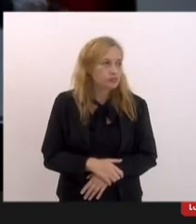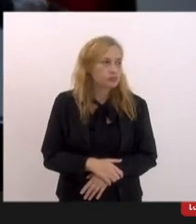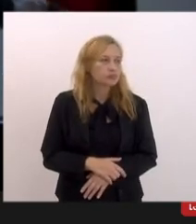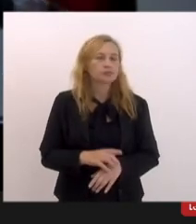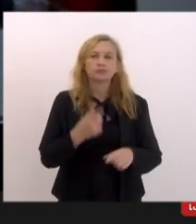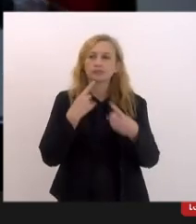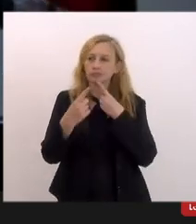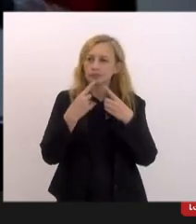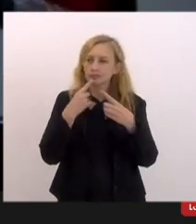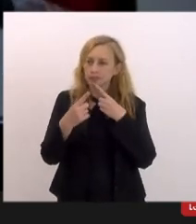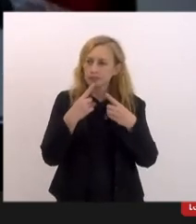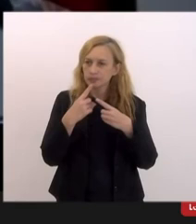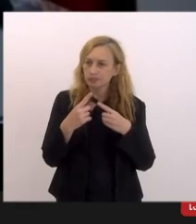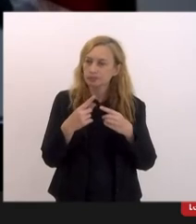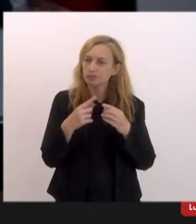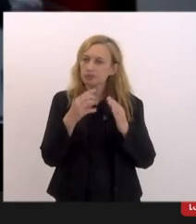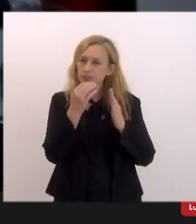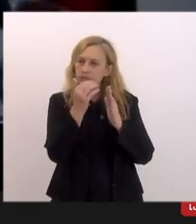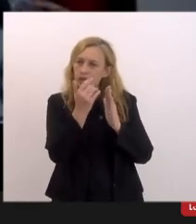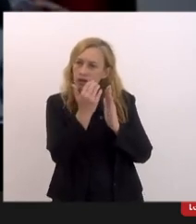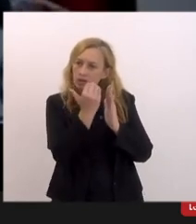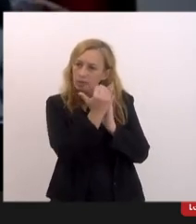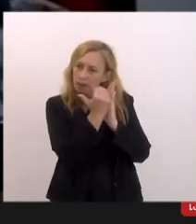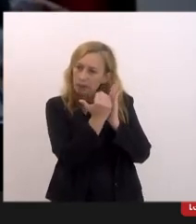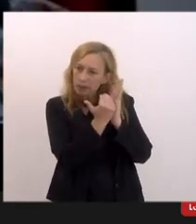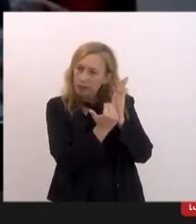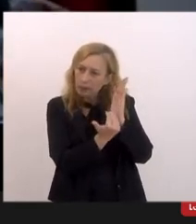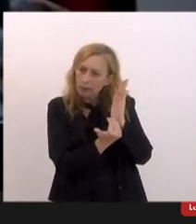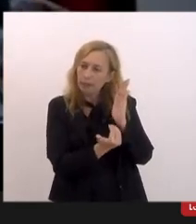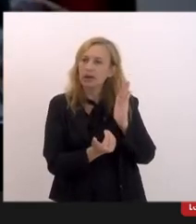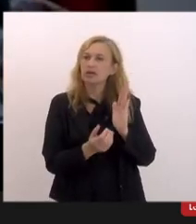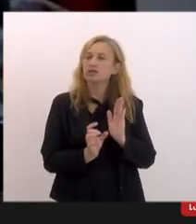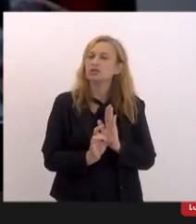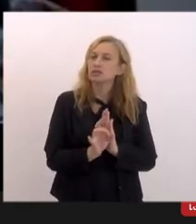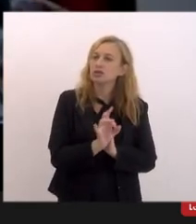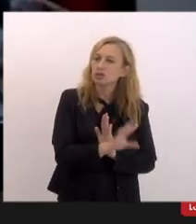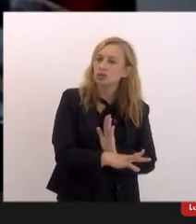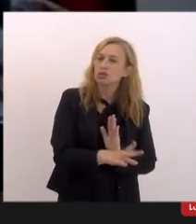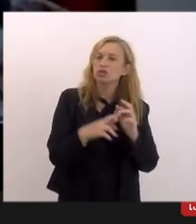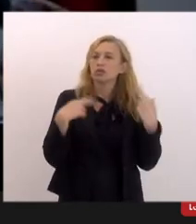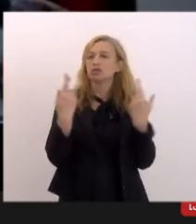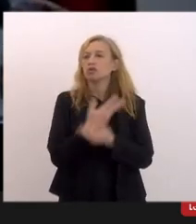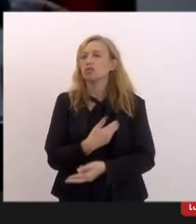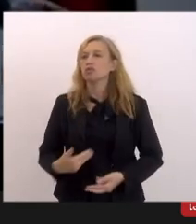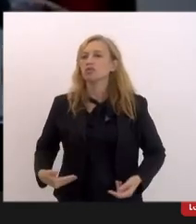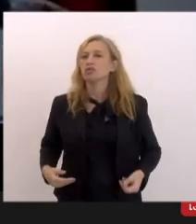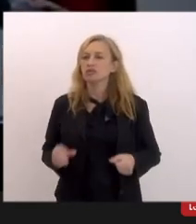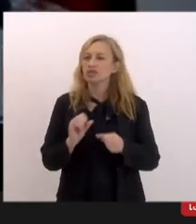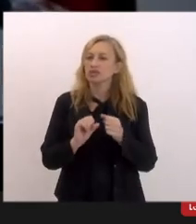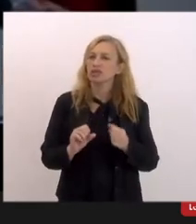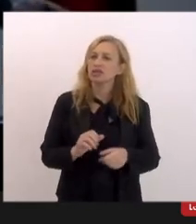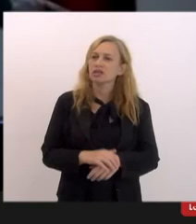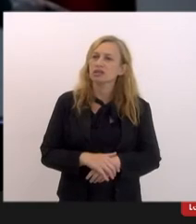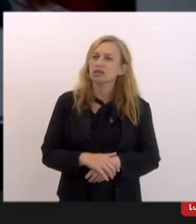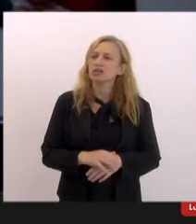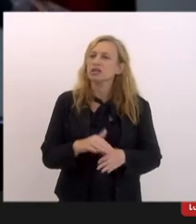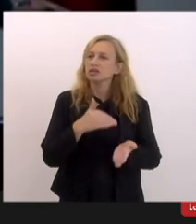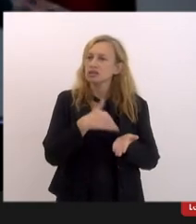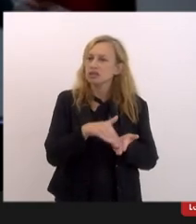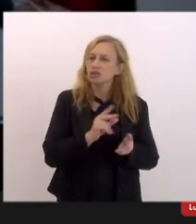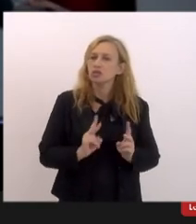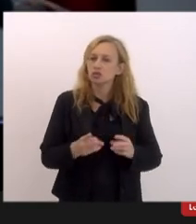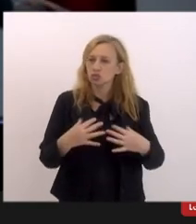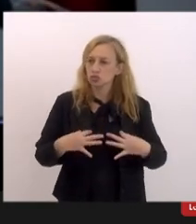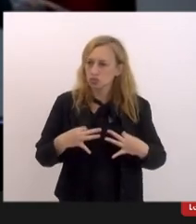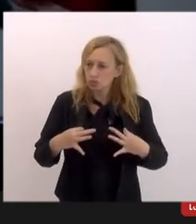discussões pretéritas, inclusive a última audiência pública que nós realizamos. E a secretaria continua